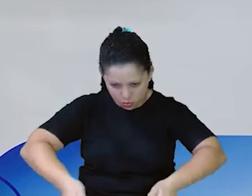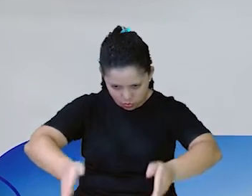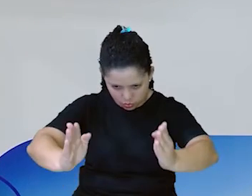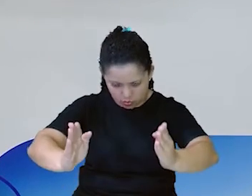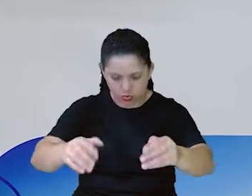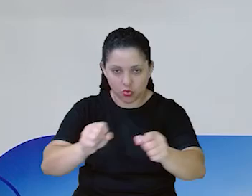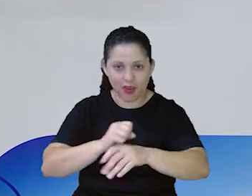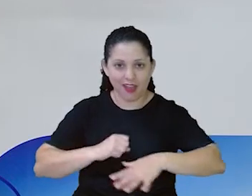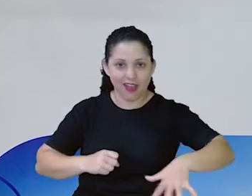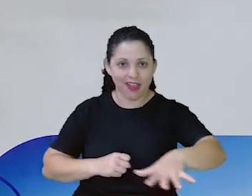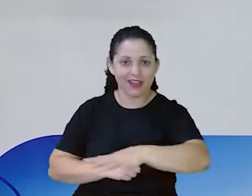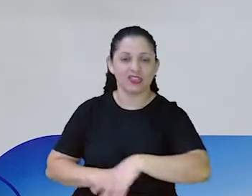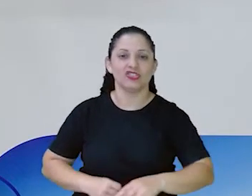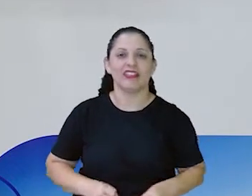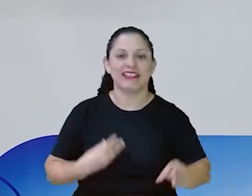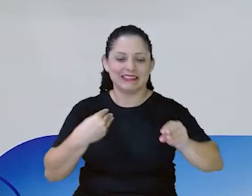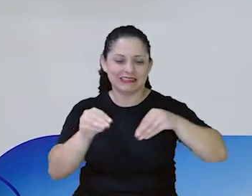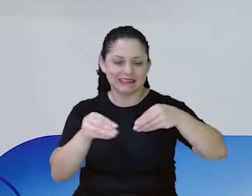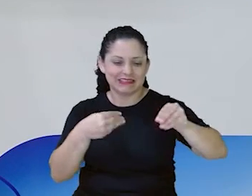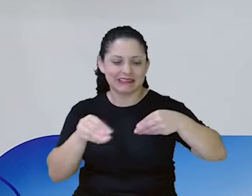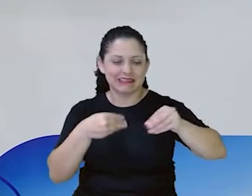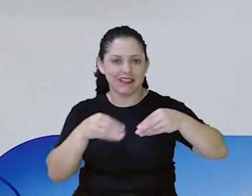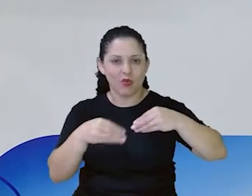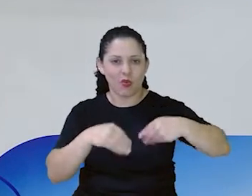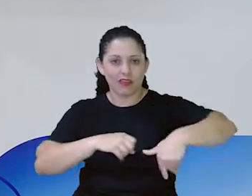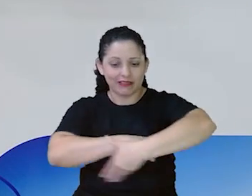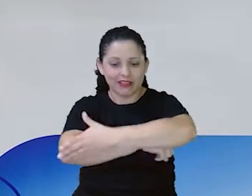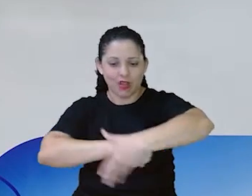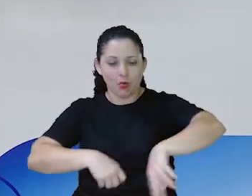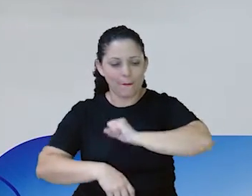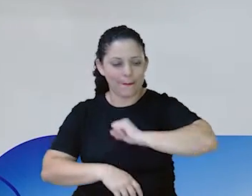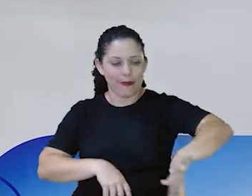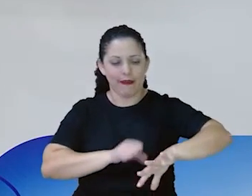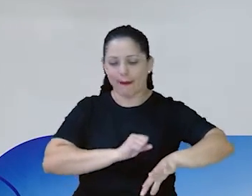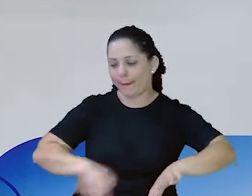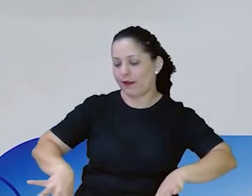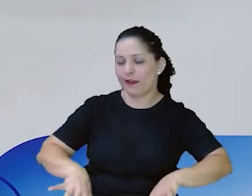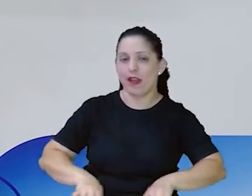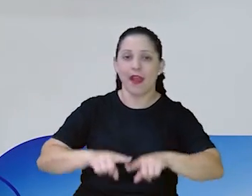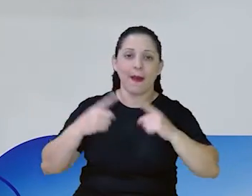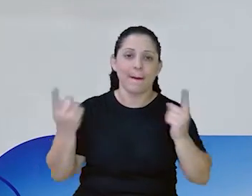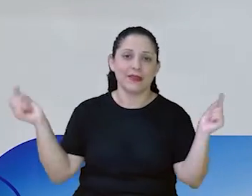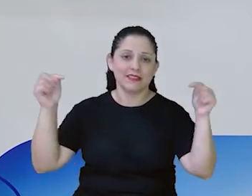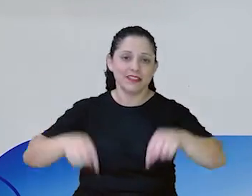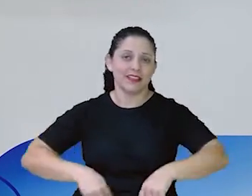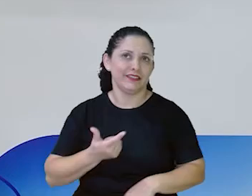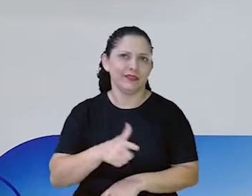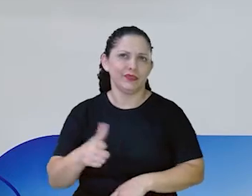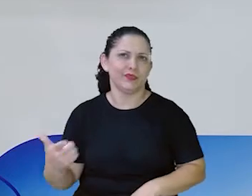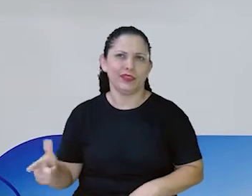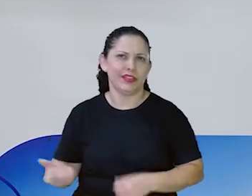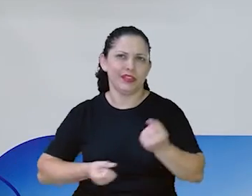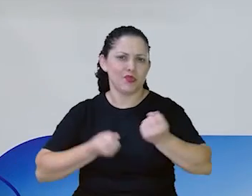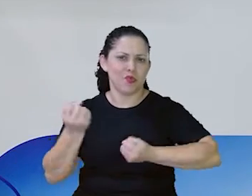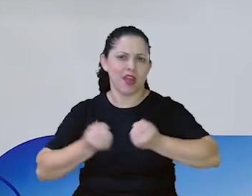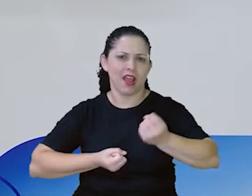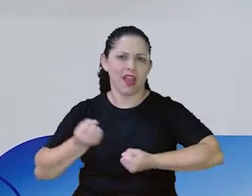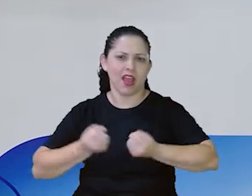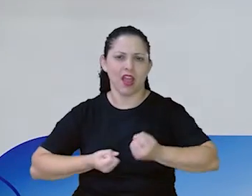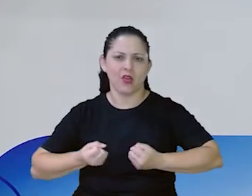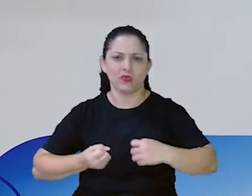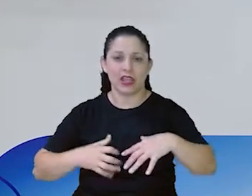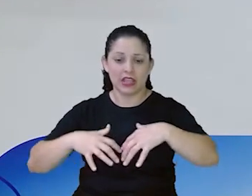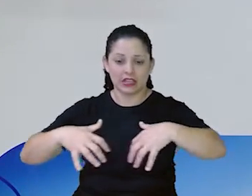espaços, tantas sacolas de lixo na rua. Ah, professor, mas aqui não passa o carro da coleta, ou quando